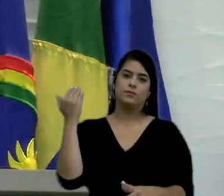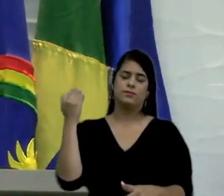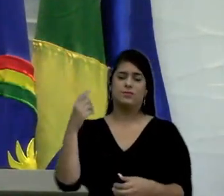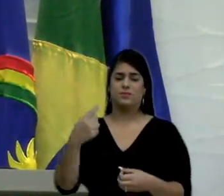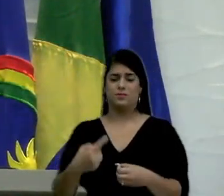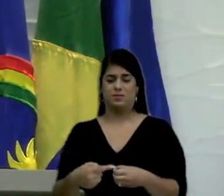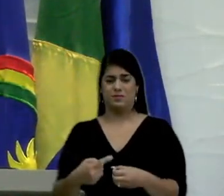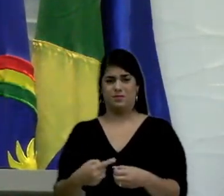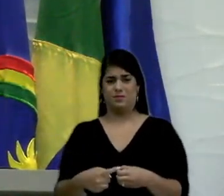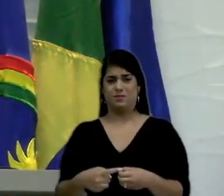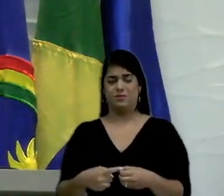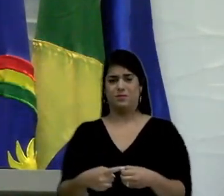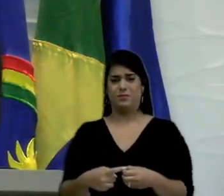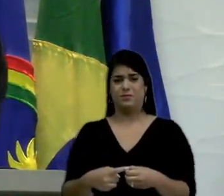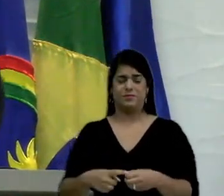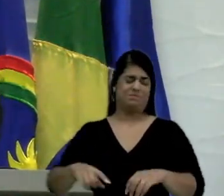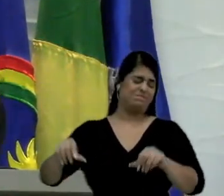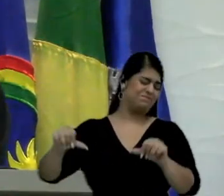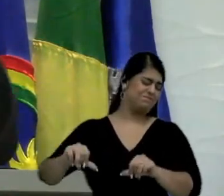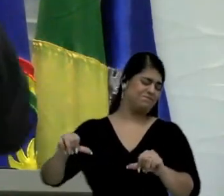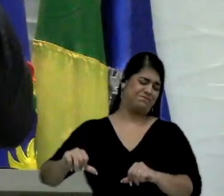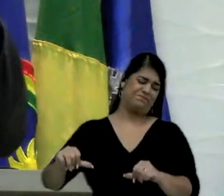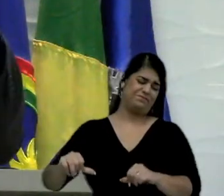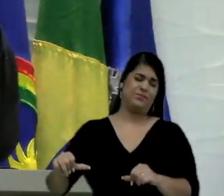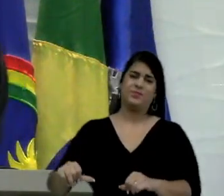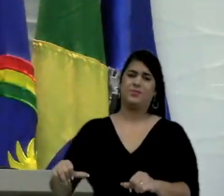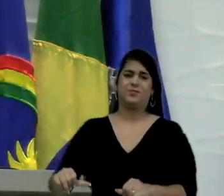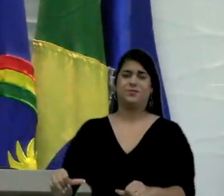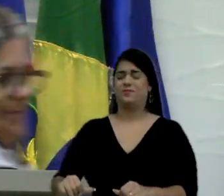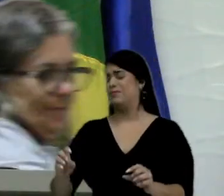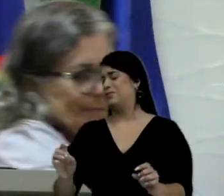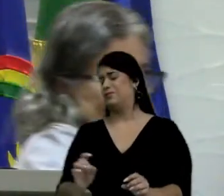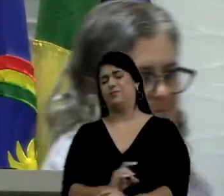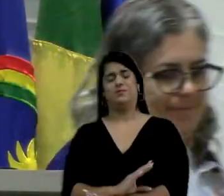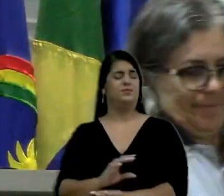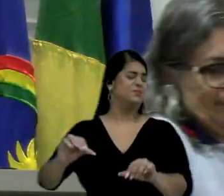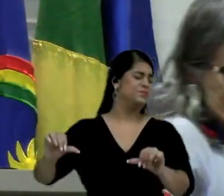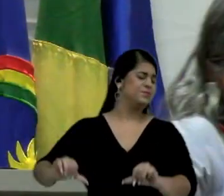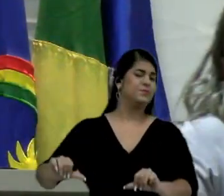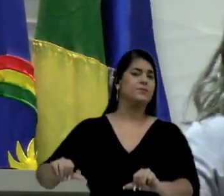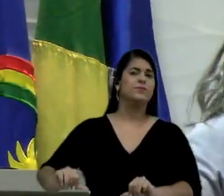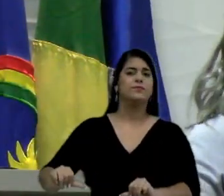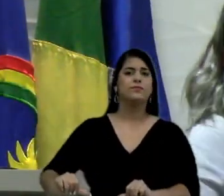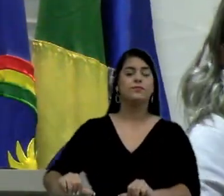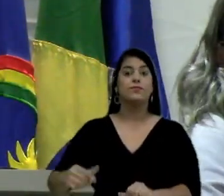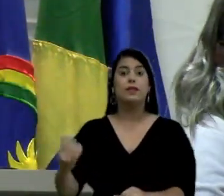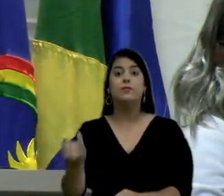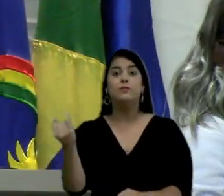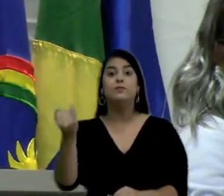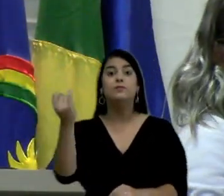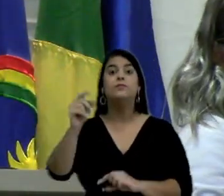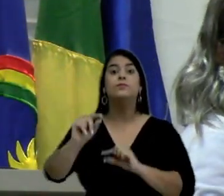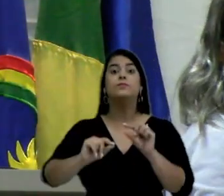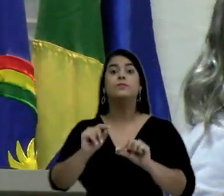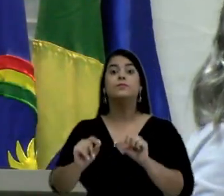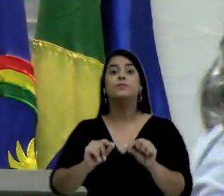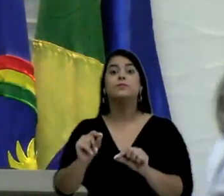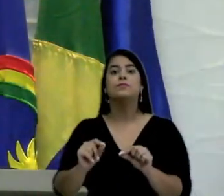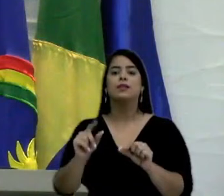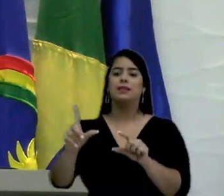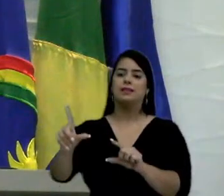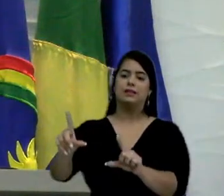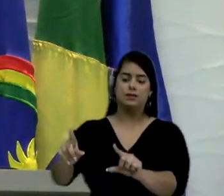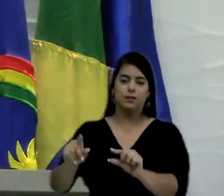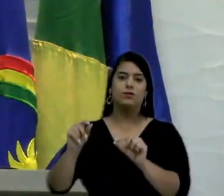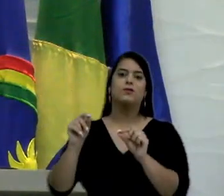destruída deixou a nossa cidade totalmente acabada como é importante fazer a escolha